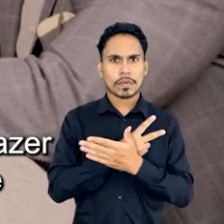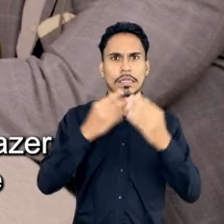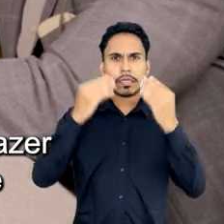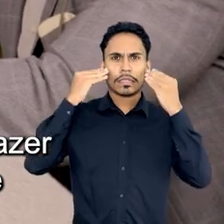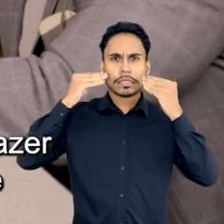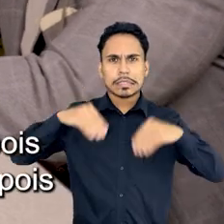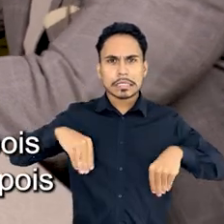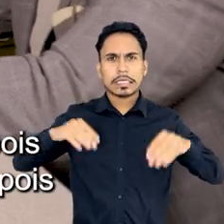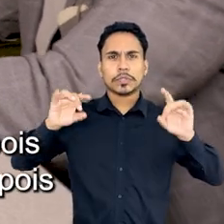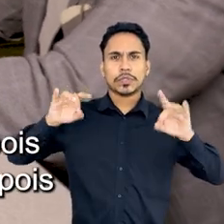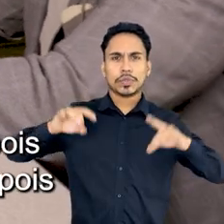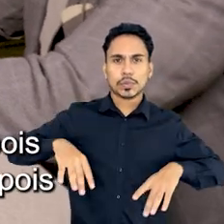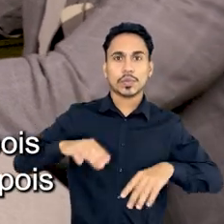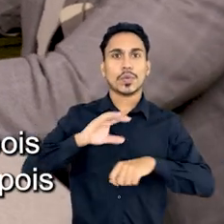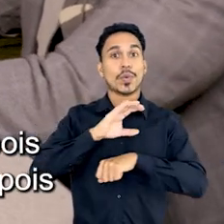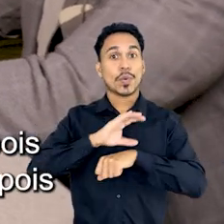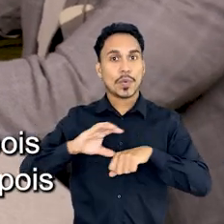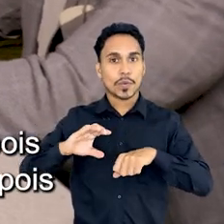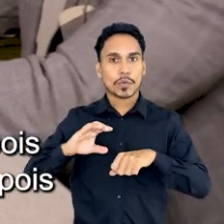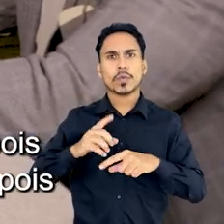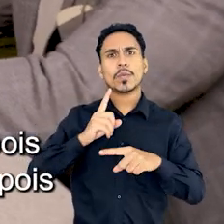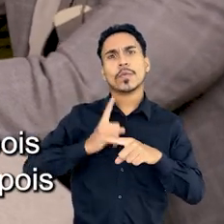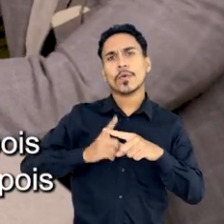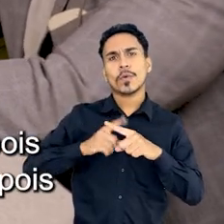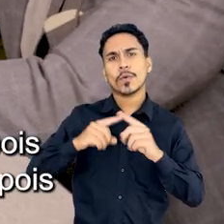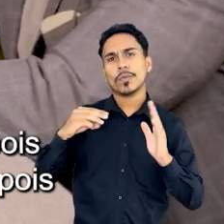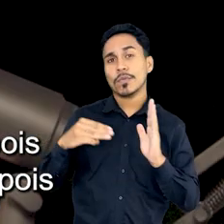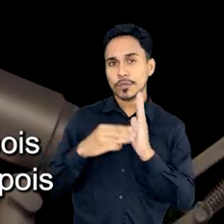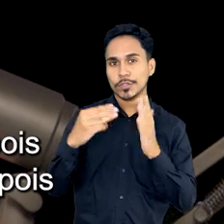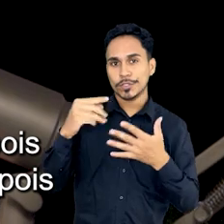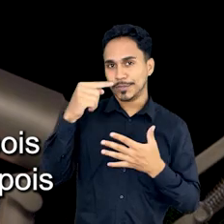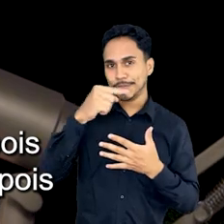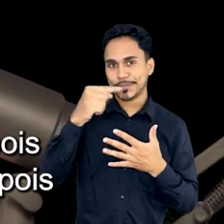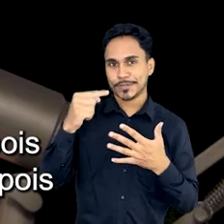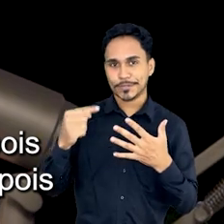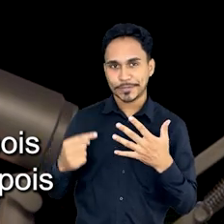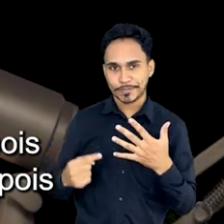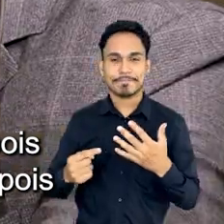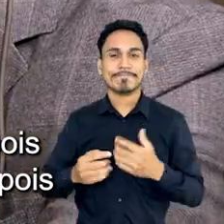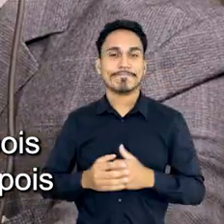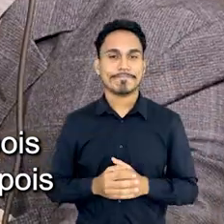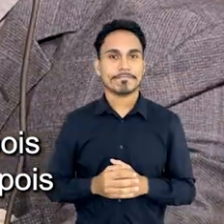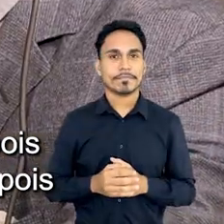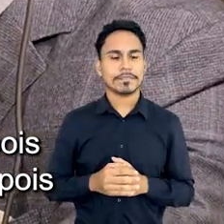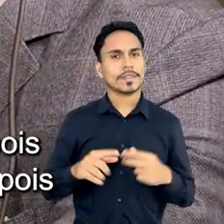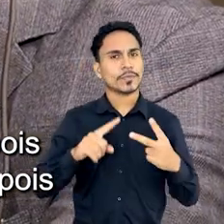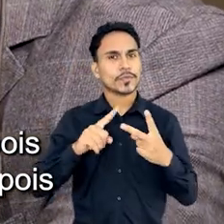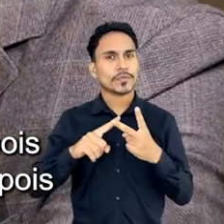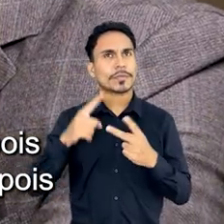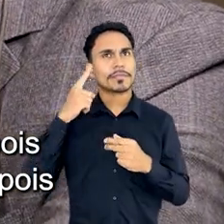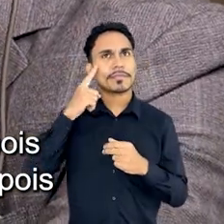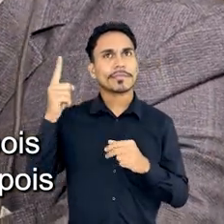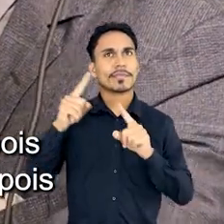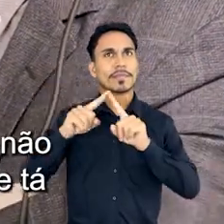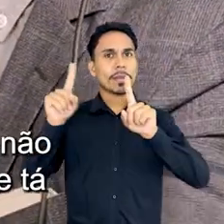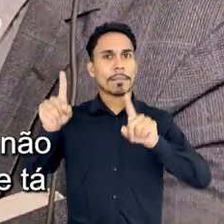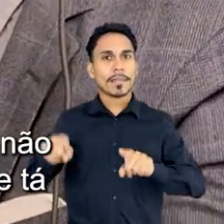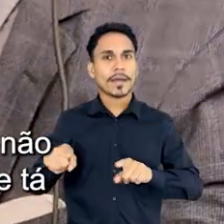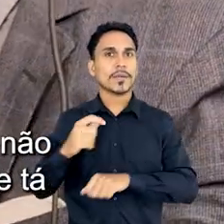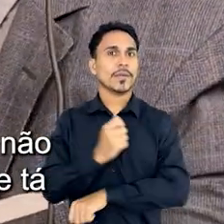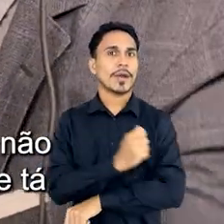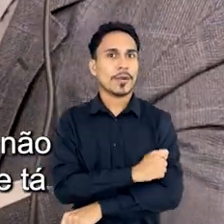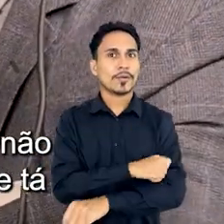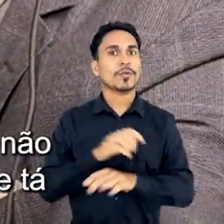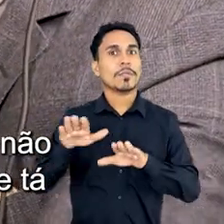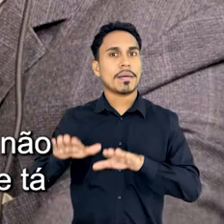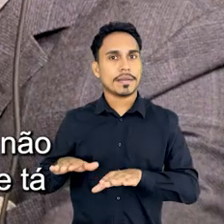conceitual disso né a gente falava muito em e causas da evasão uhum depois passamos a discutir planos de permanência depois passamos a